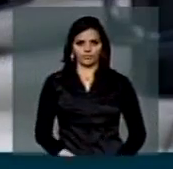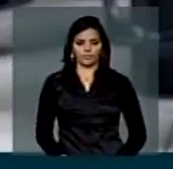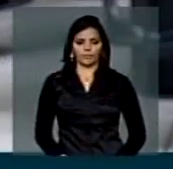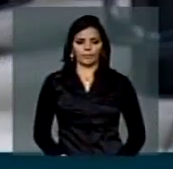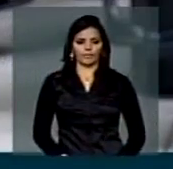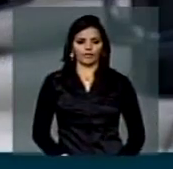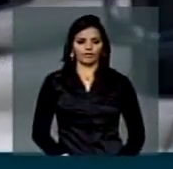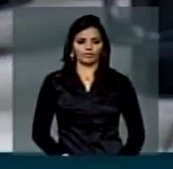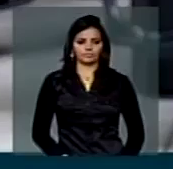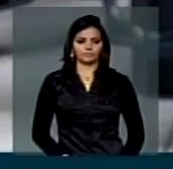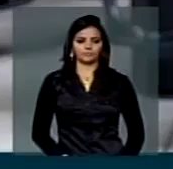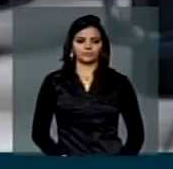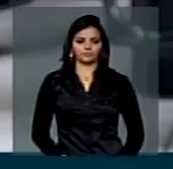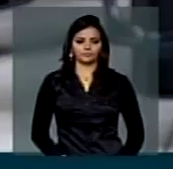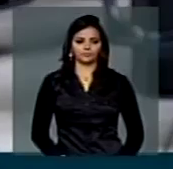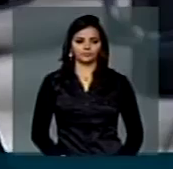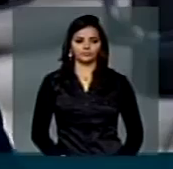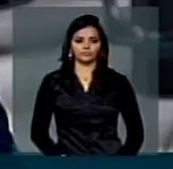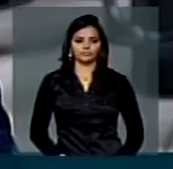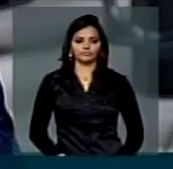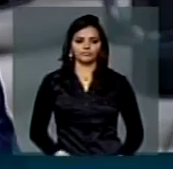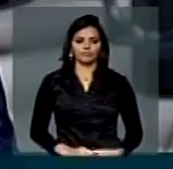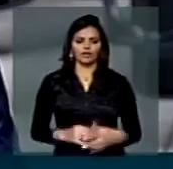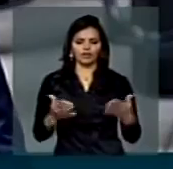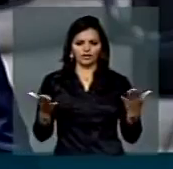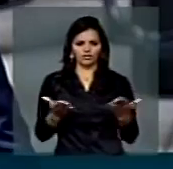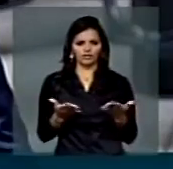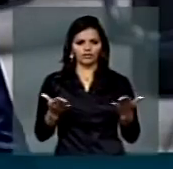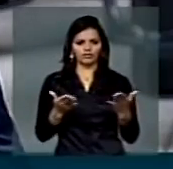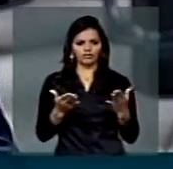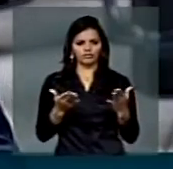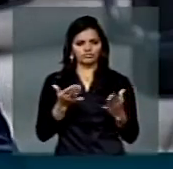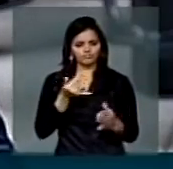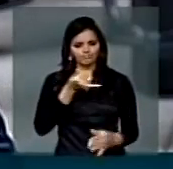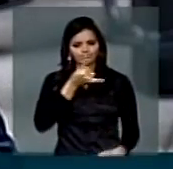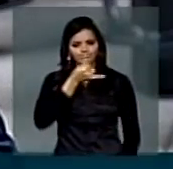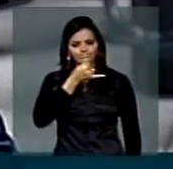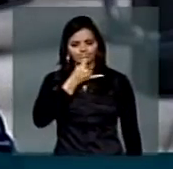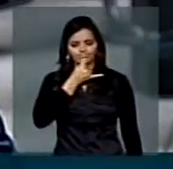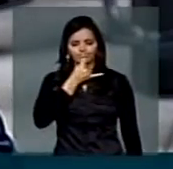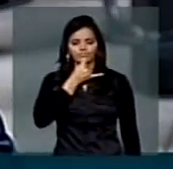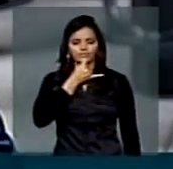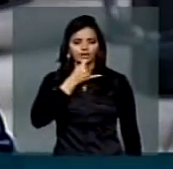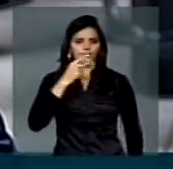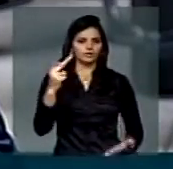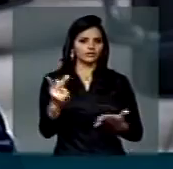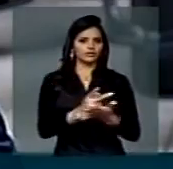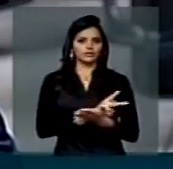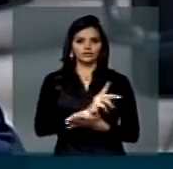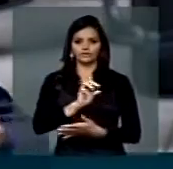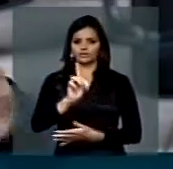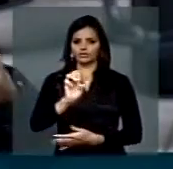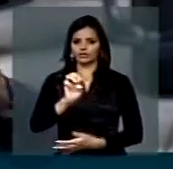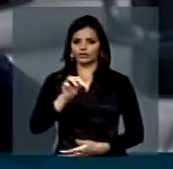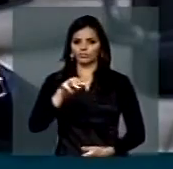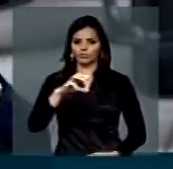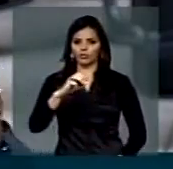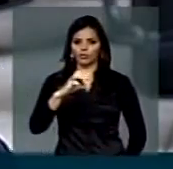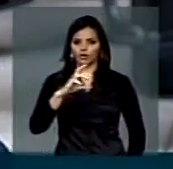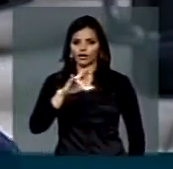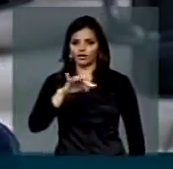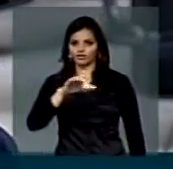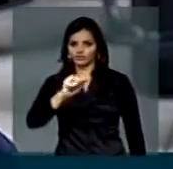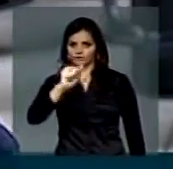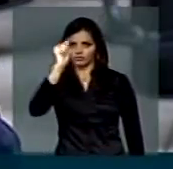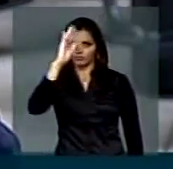É um momento muito triste para a democracia brasileira. A